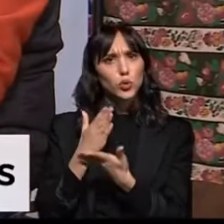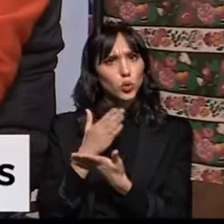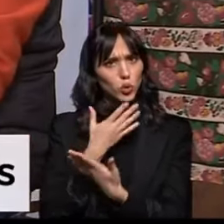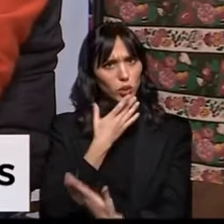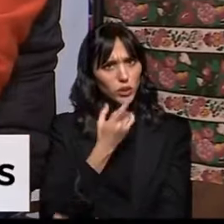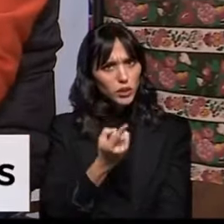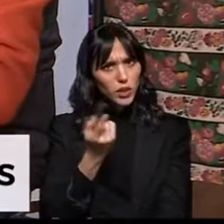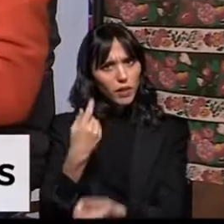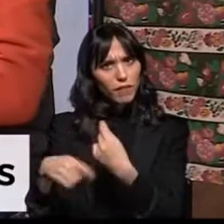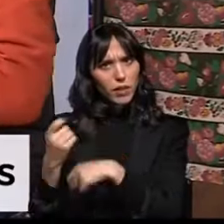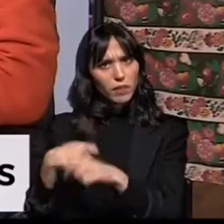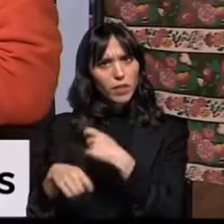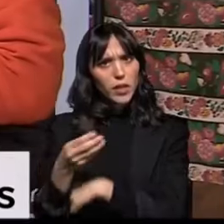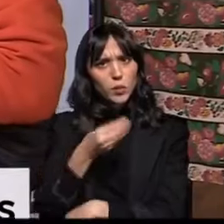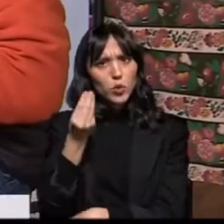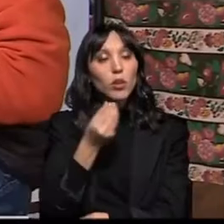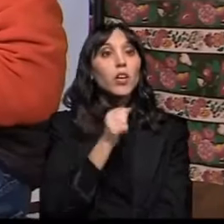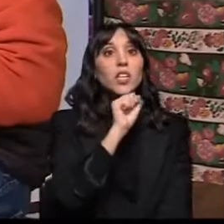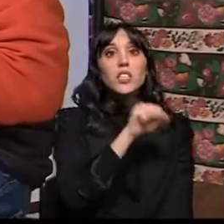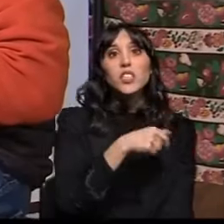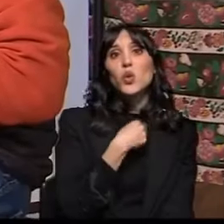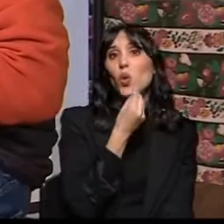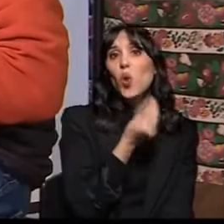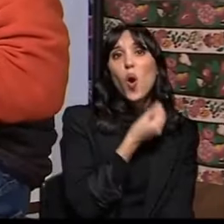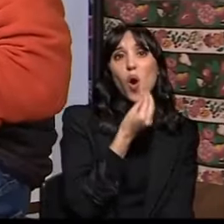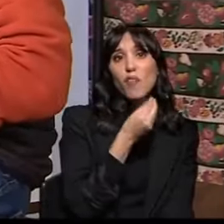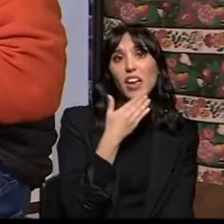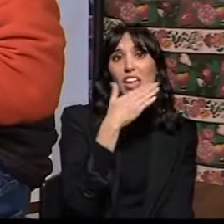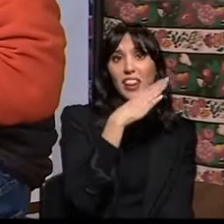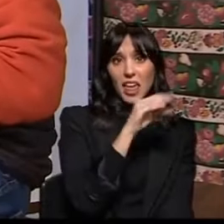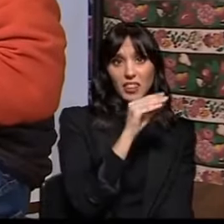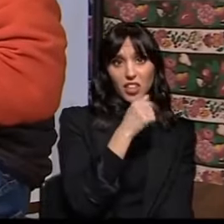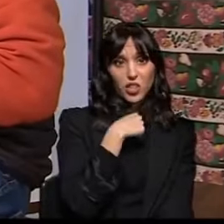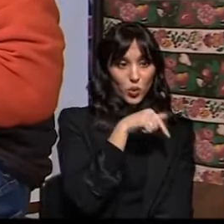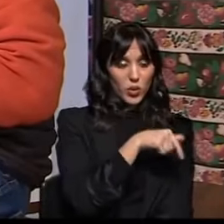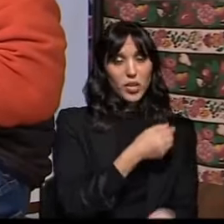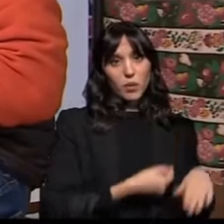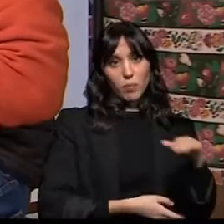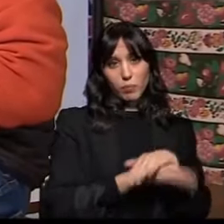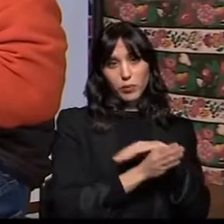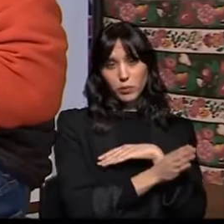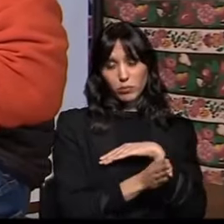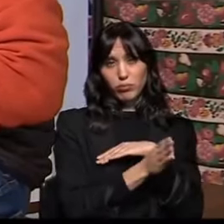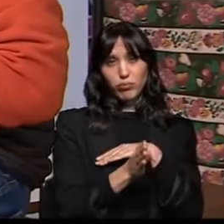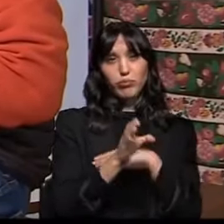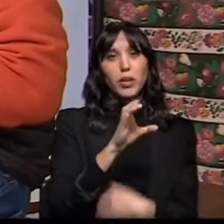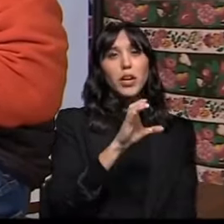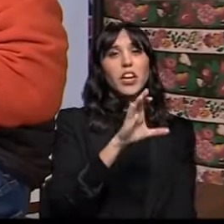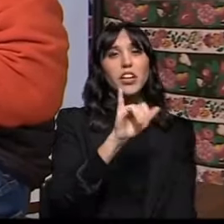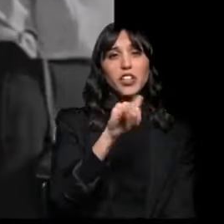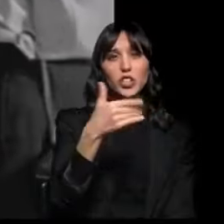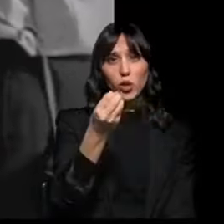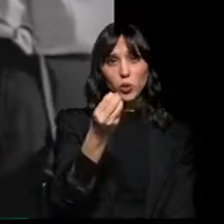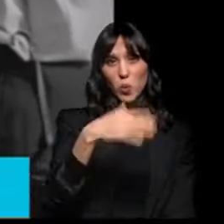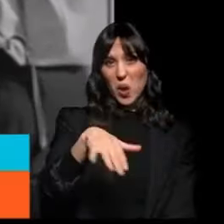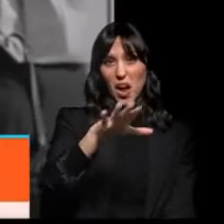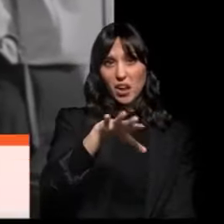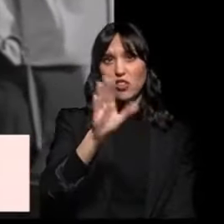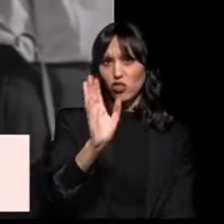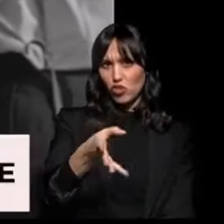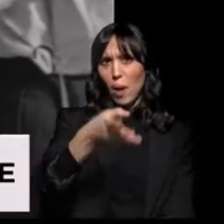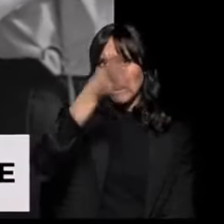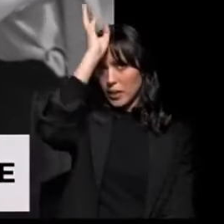nova. Muito nova. Eu com 10 aninhos ia daqui para Cristelo, que já pertence a Barcelos, não é?